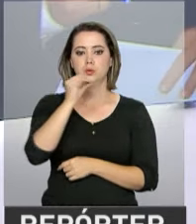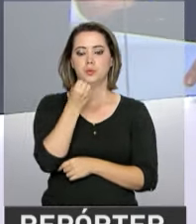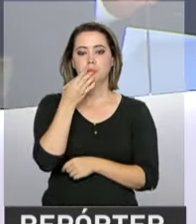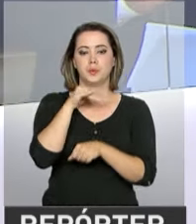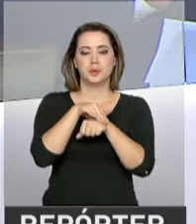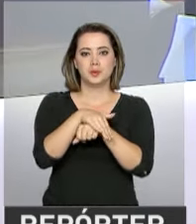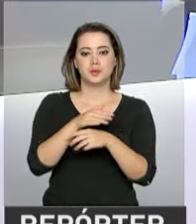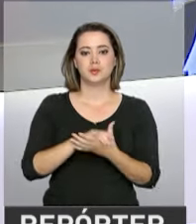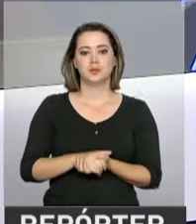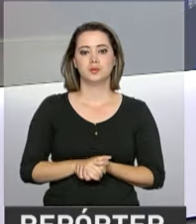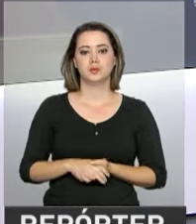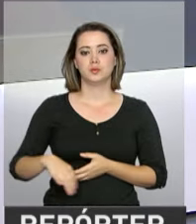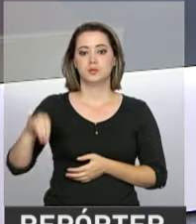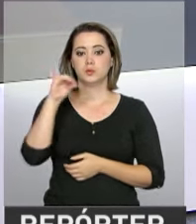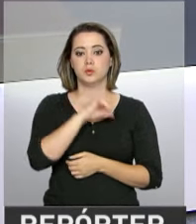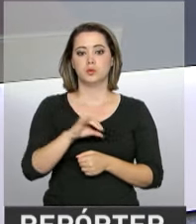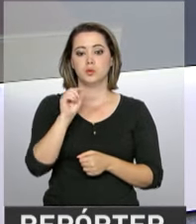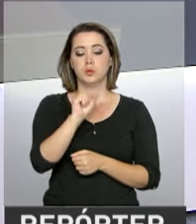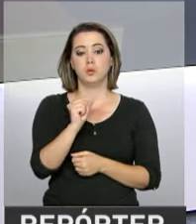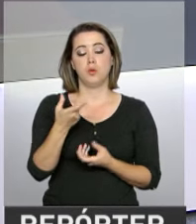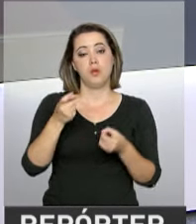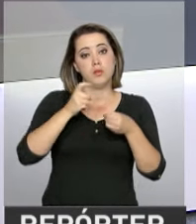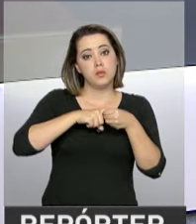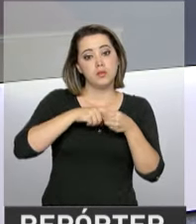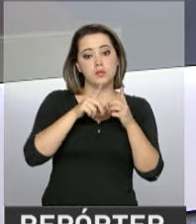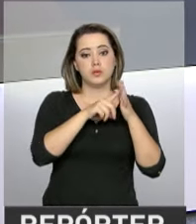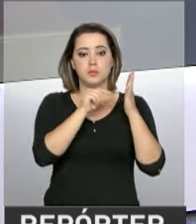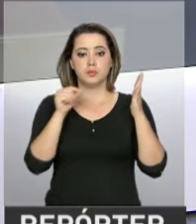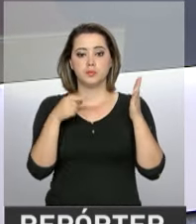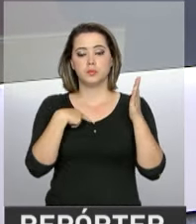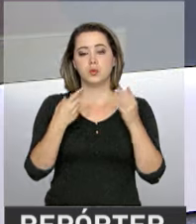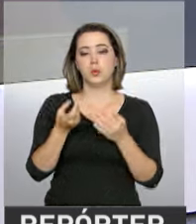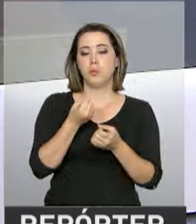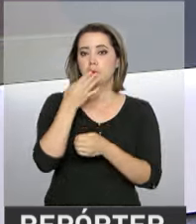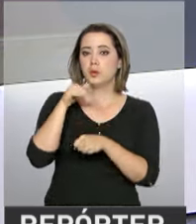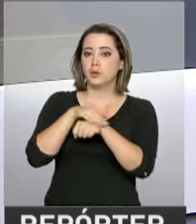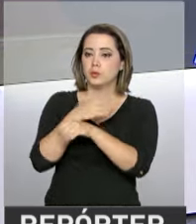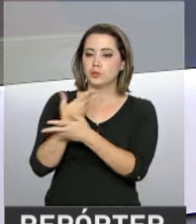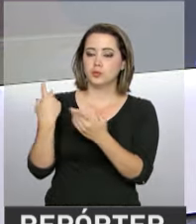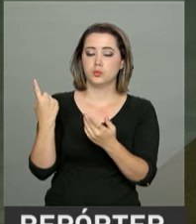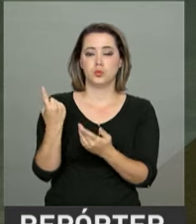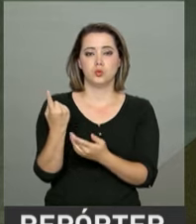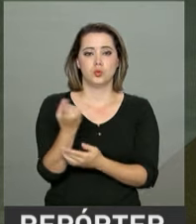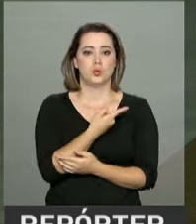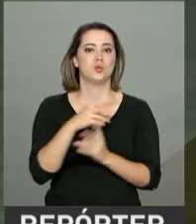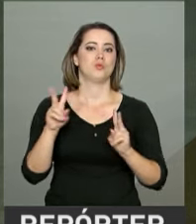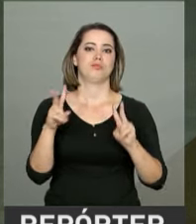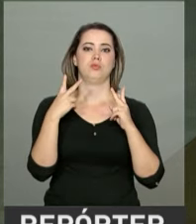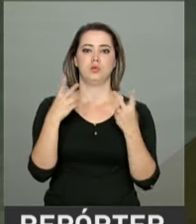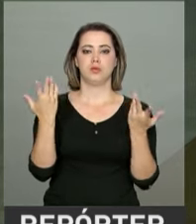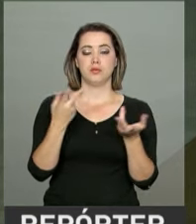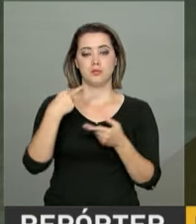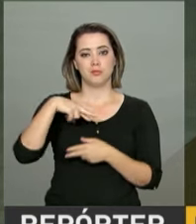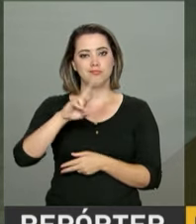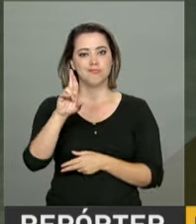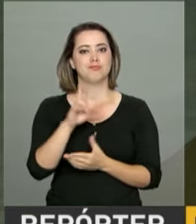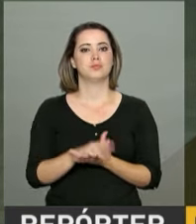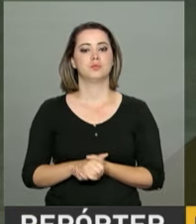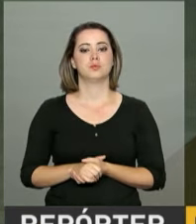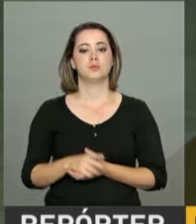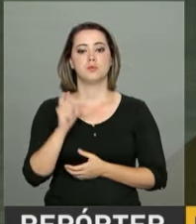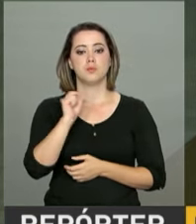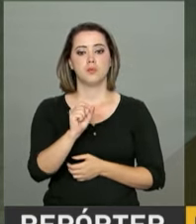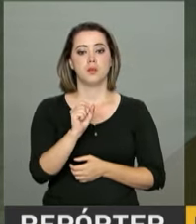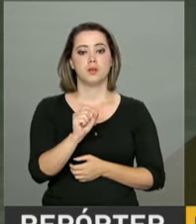noite. Voltamos aqui do Palácio Planalto. Boa noite, Roberto. Boa noite a todos que nos assistem na TV NBR. Olha,